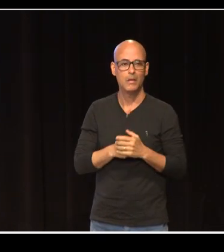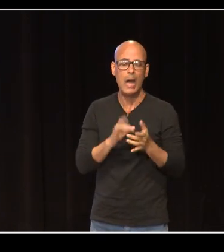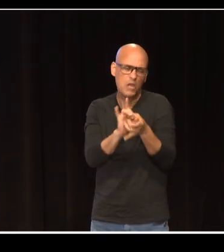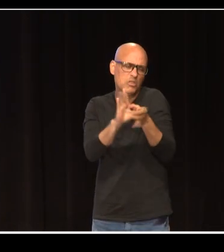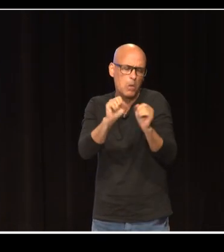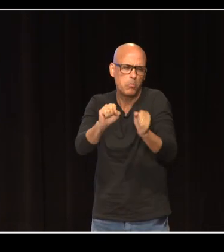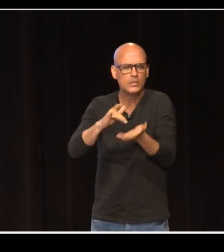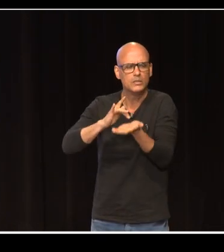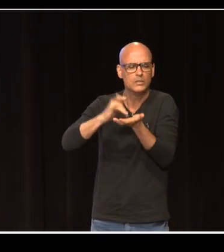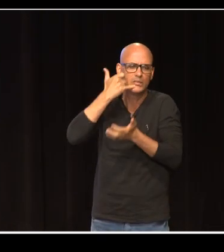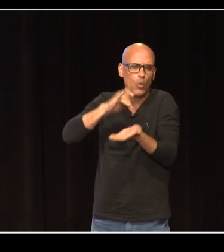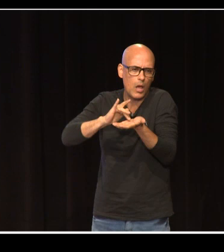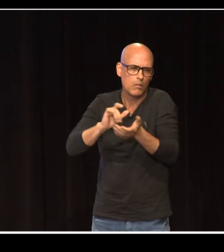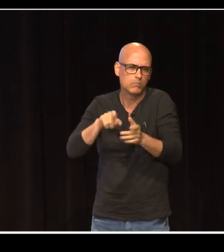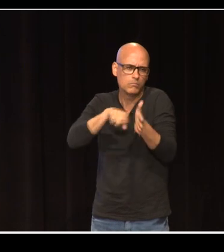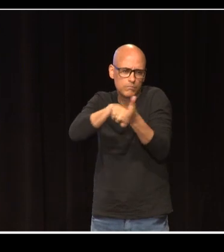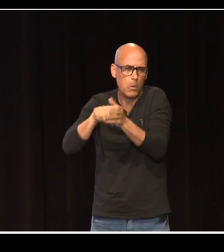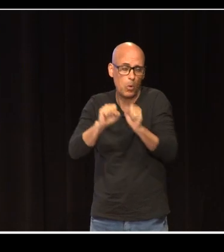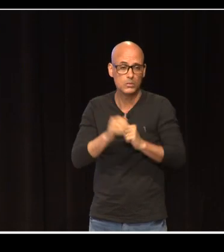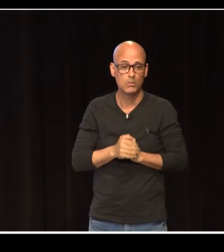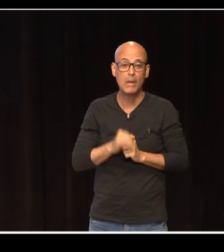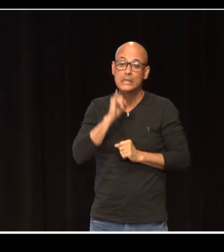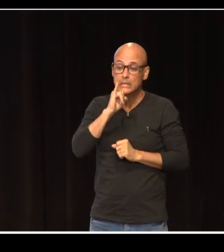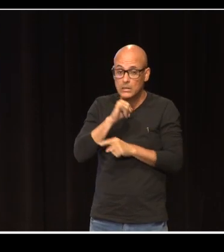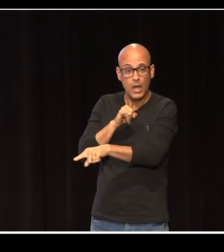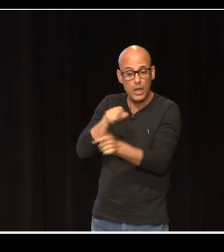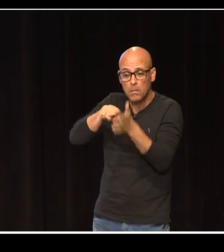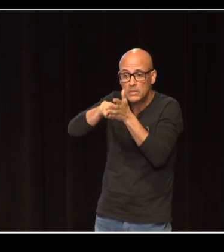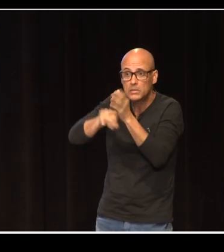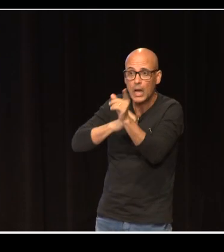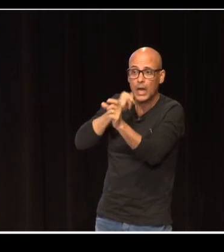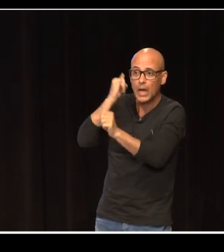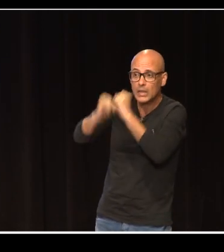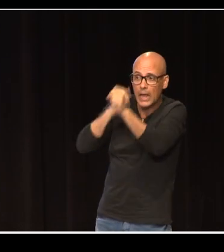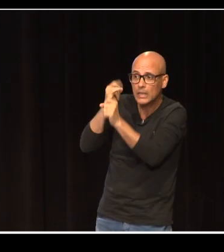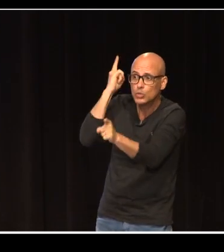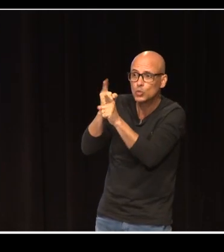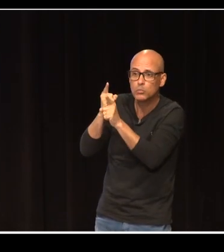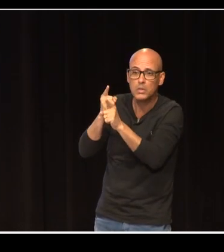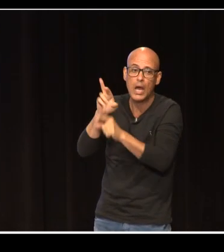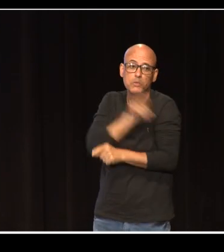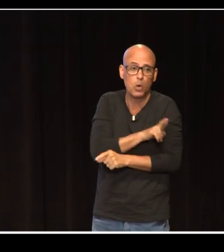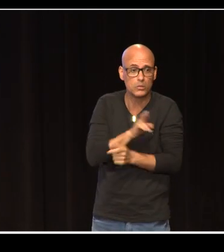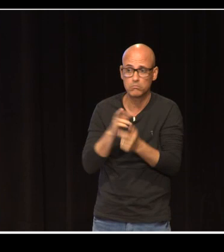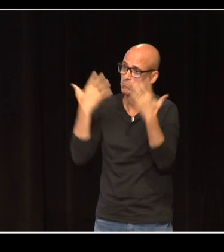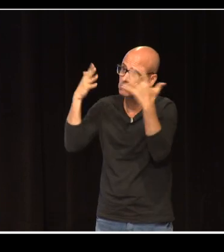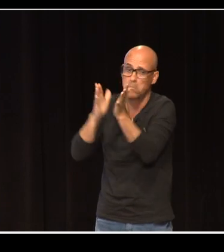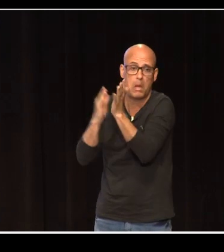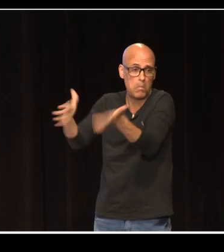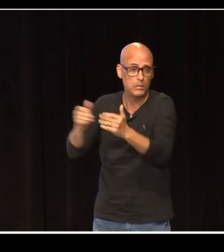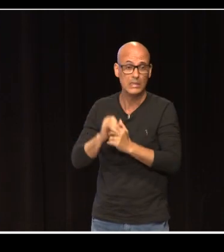internet e pegar alguma coisa que seja a resposta, mérito dele. Se ele souber pesquisar a ponto de achar a resposta daquela